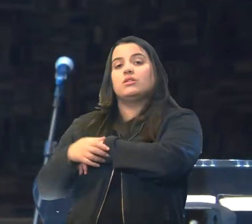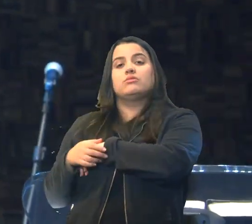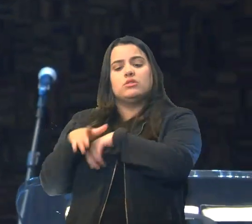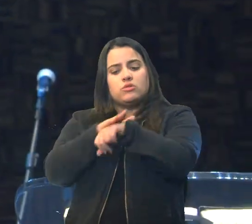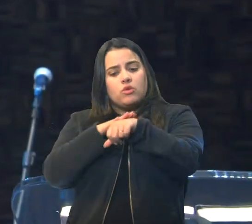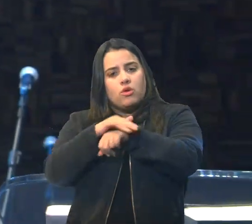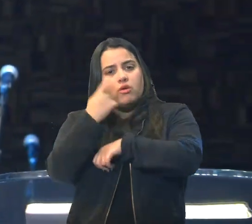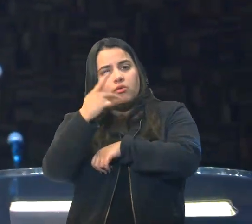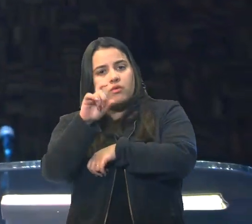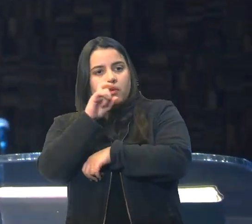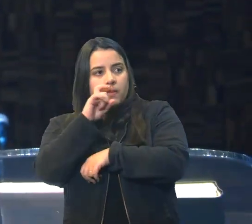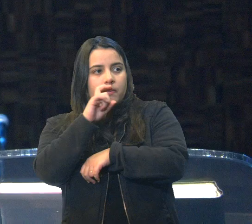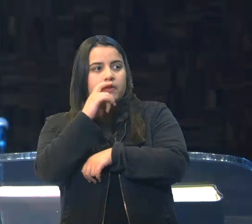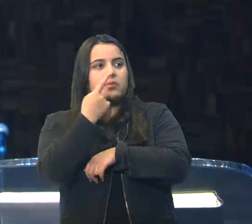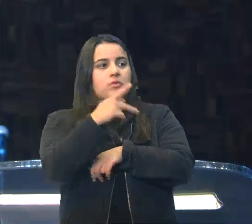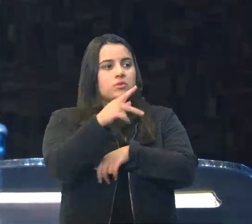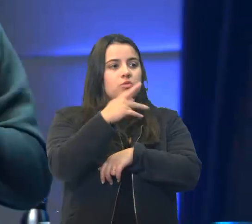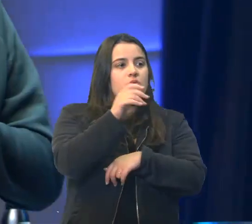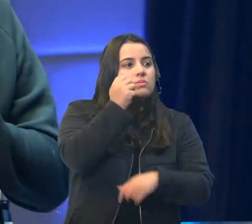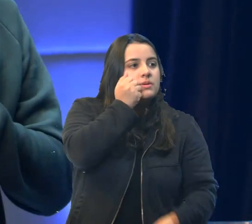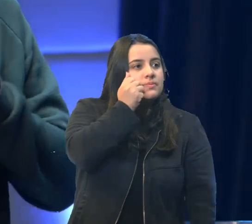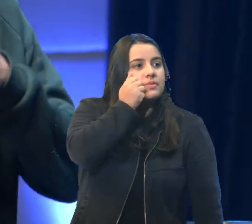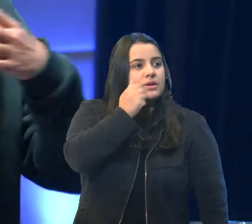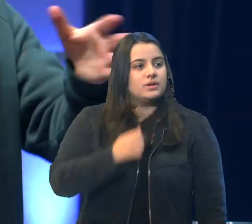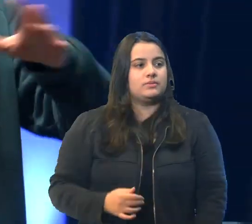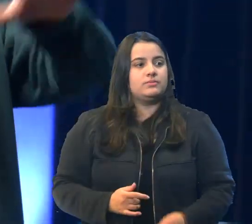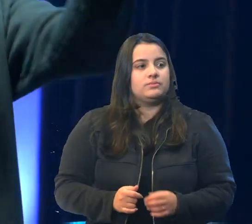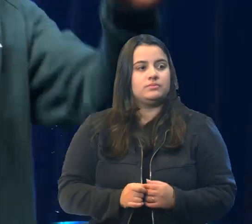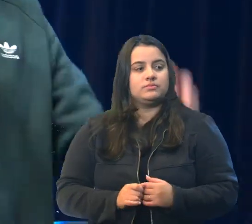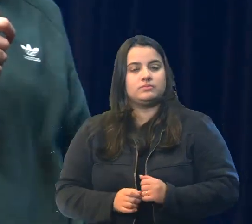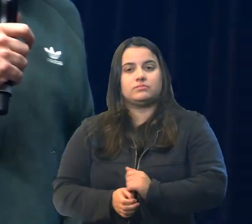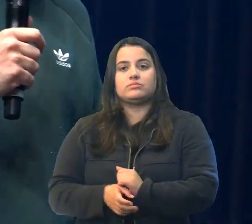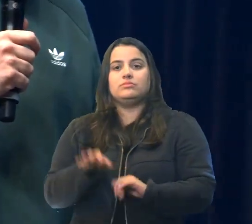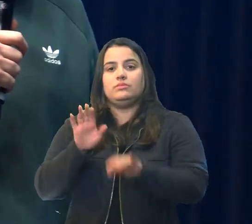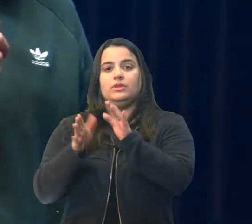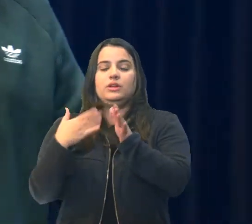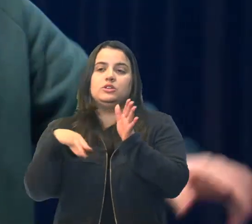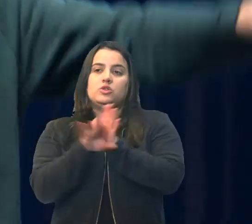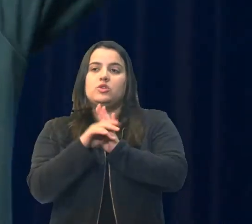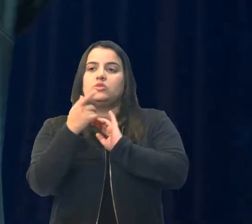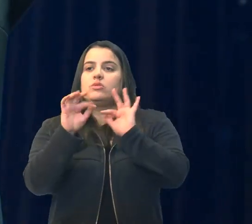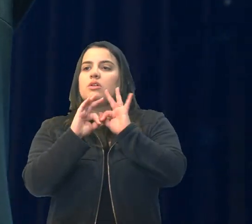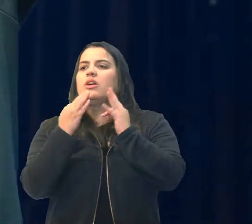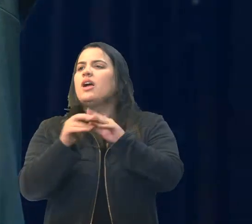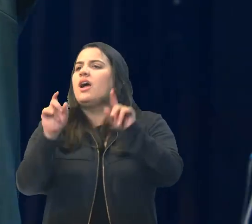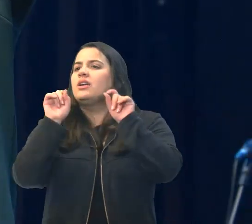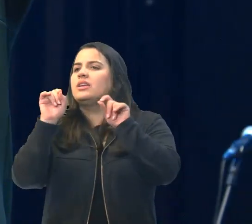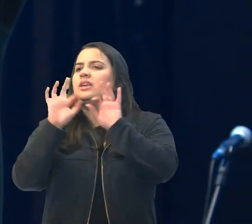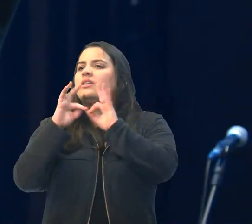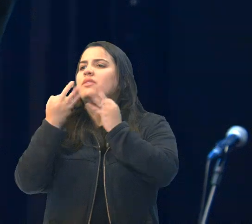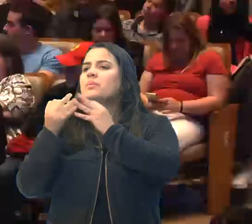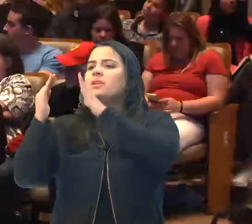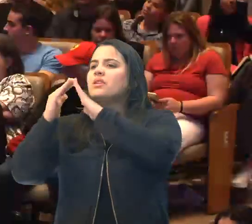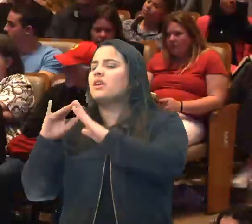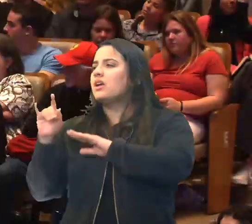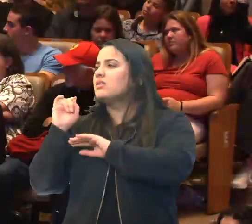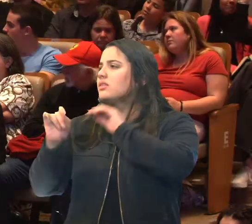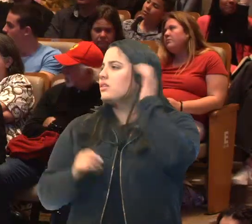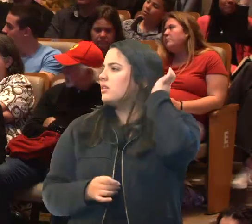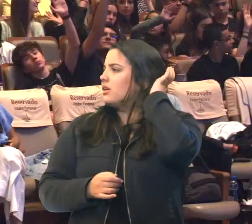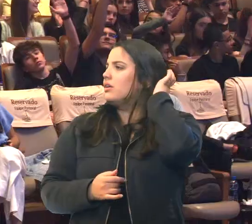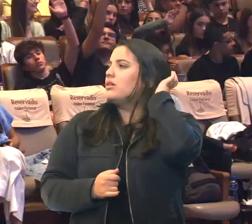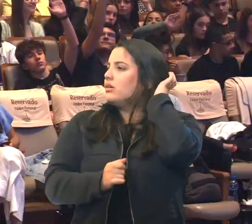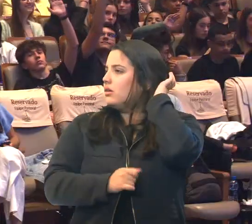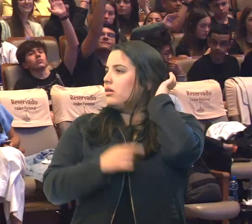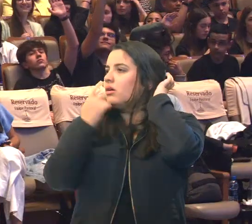pai. Com a sua mãe. Talvez você está aqui, seus pais não estão aqui. Quem não está com o pai e com a mãe aqui? Deixa eu ver.